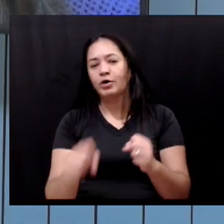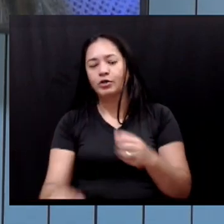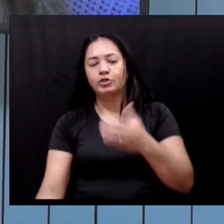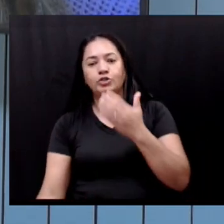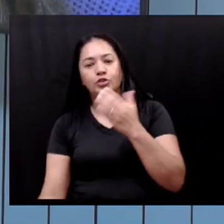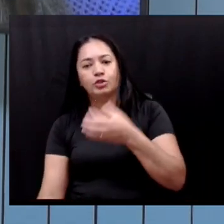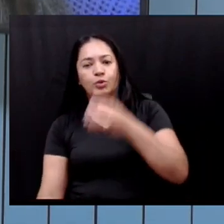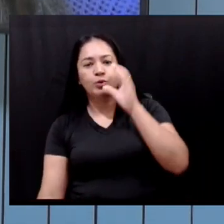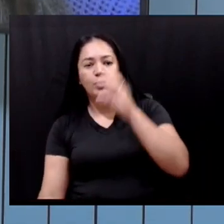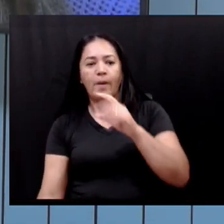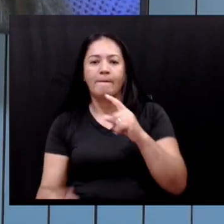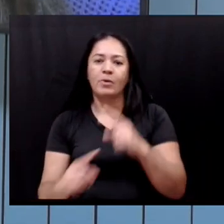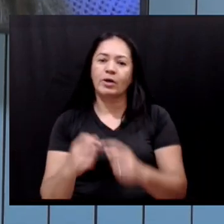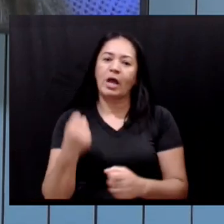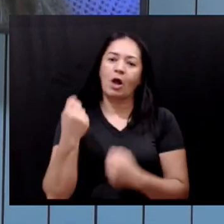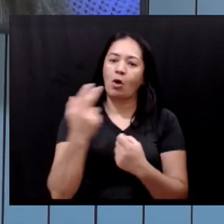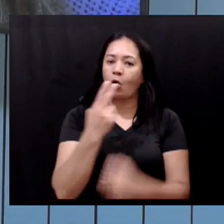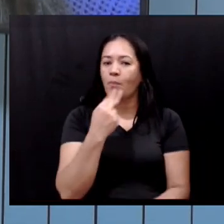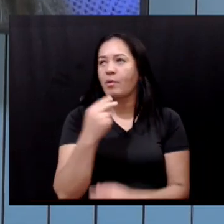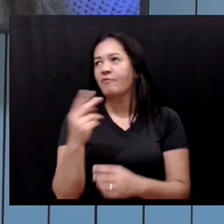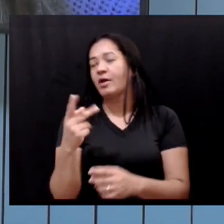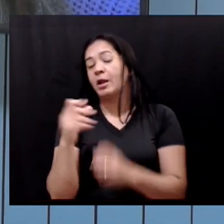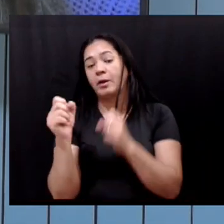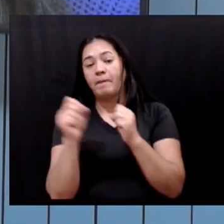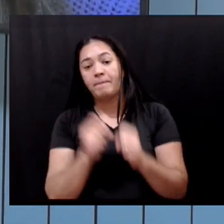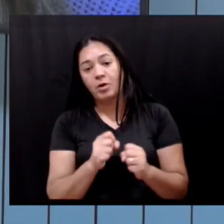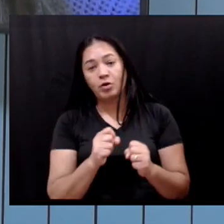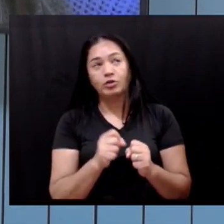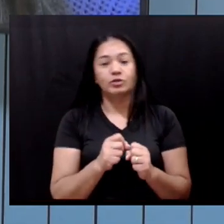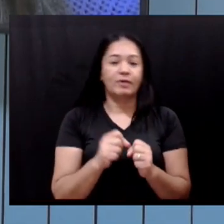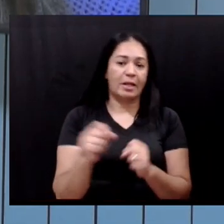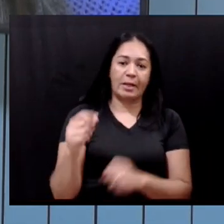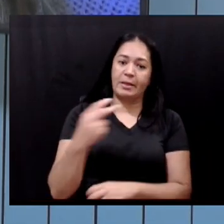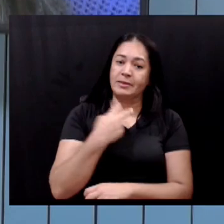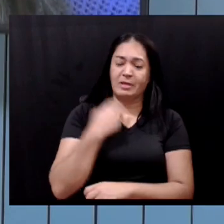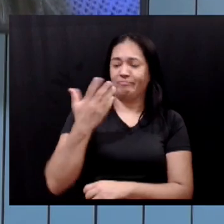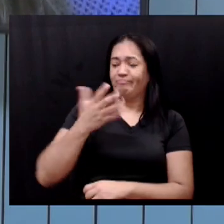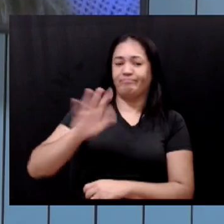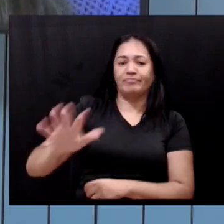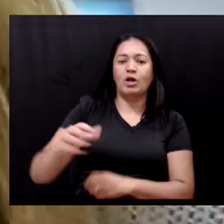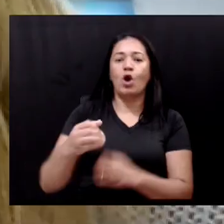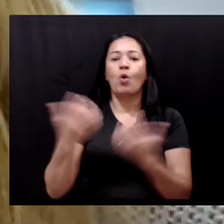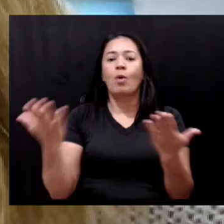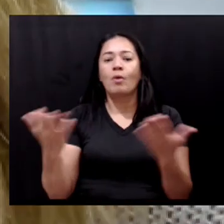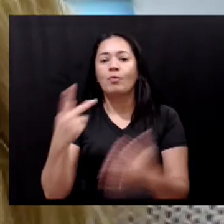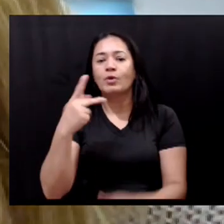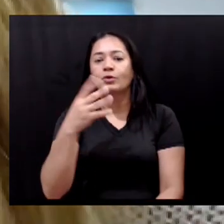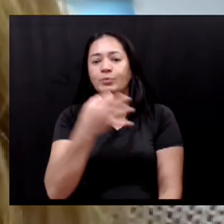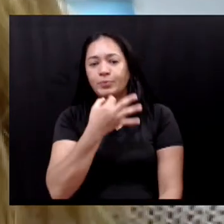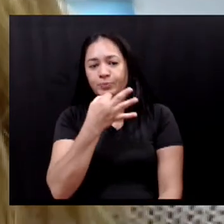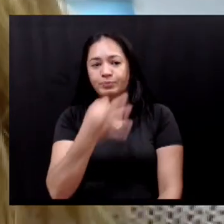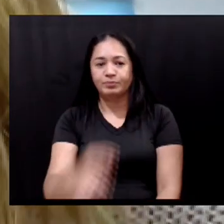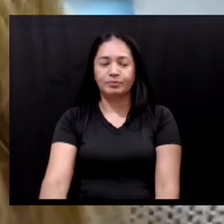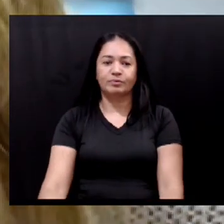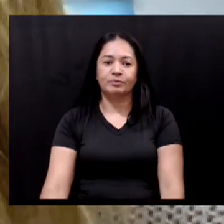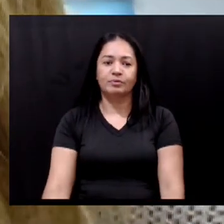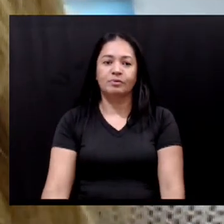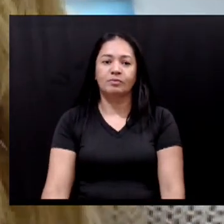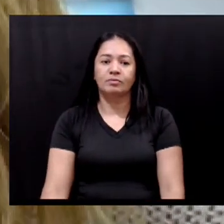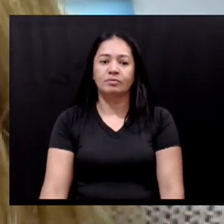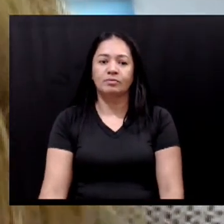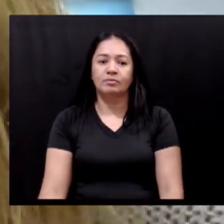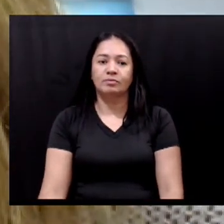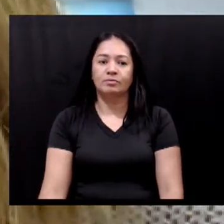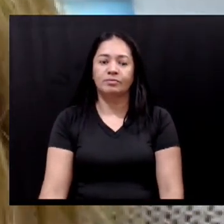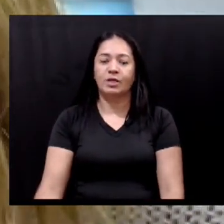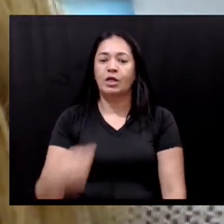que fala que pode, tem nutricionista que abomina. Qual que é a sua opinião? Eu sou do equilíbrio, tá? Eu acho que